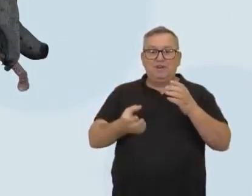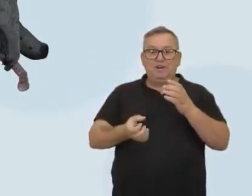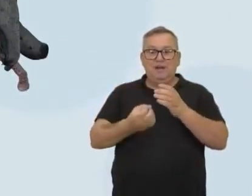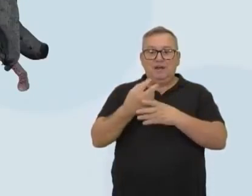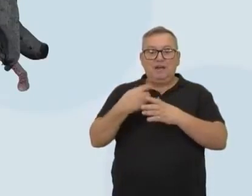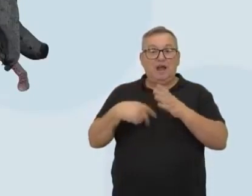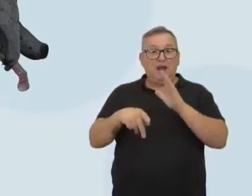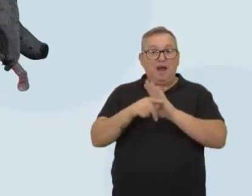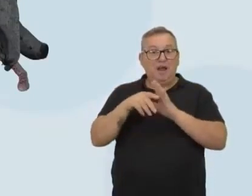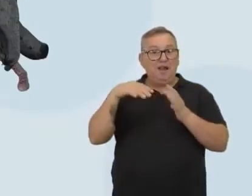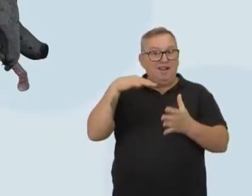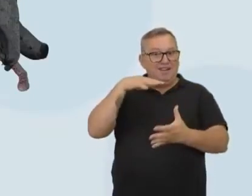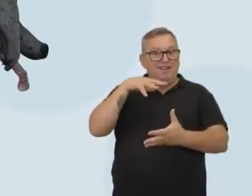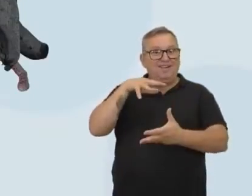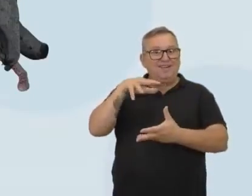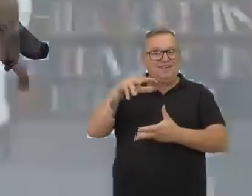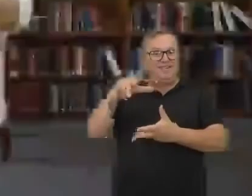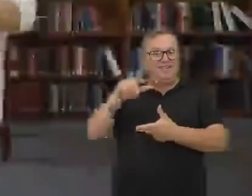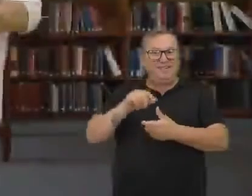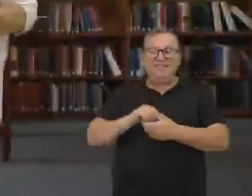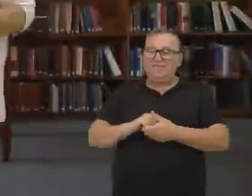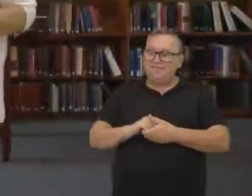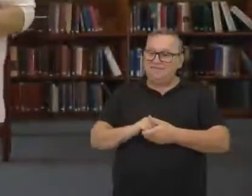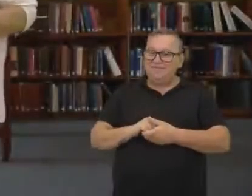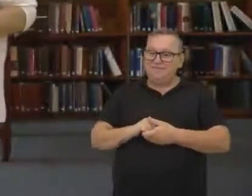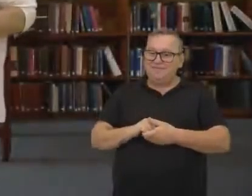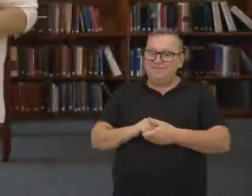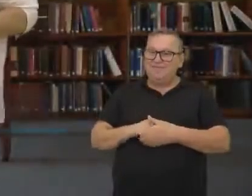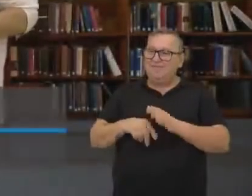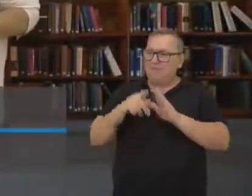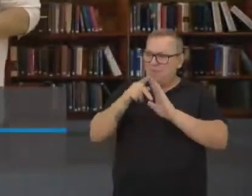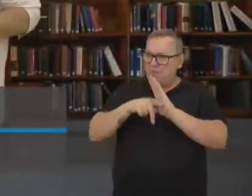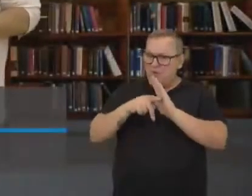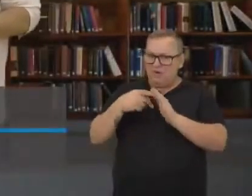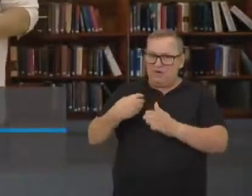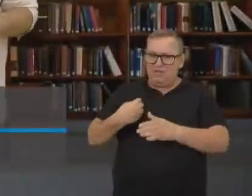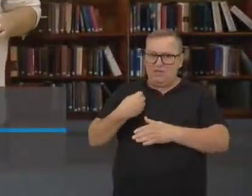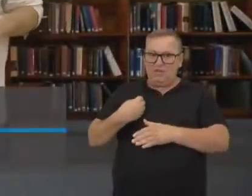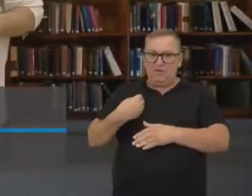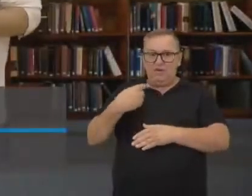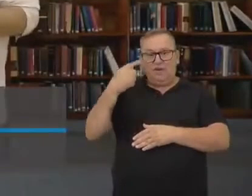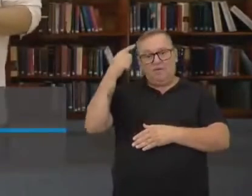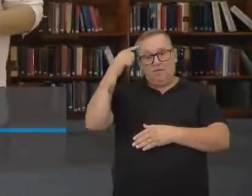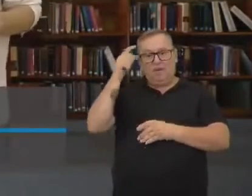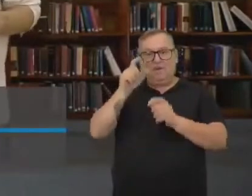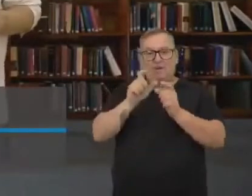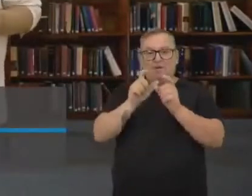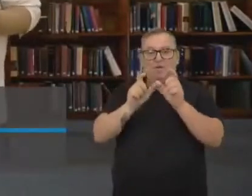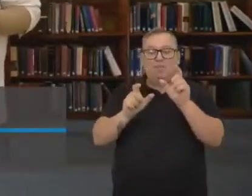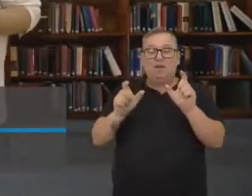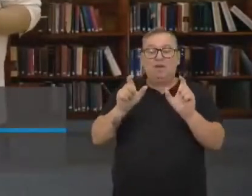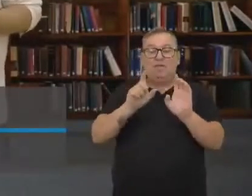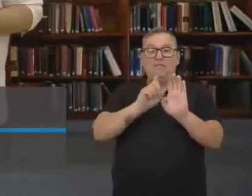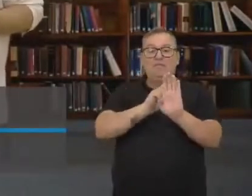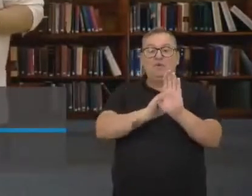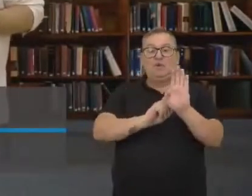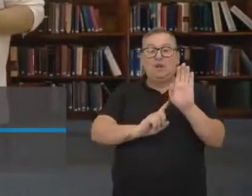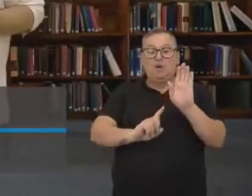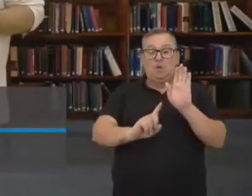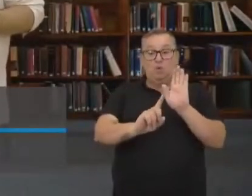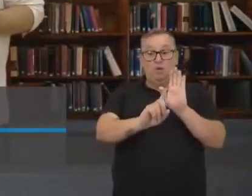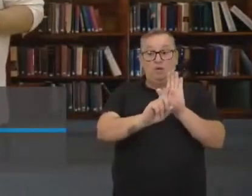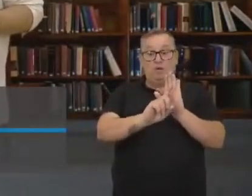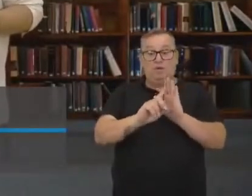mundo. Você acha que tem alguma relação, professor, com o projeto de vida? Olha, já pensei aí na palavra protagonismo, né? Porque